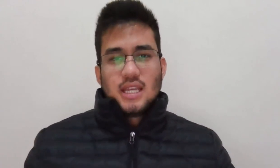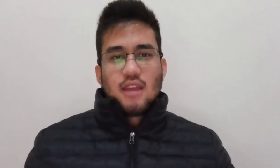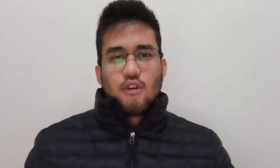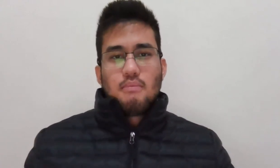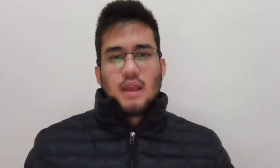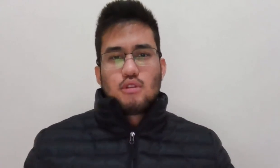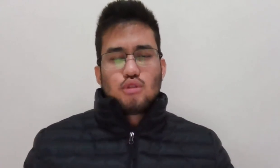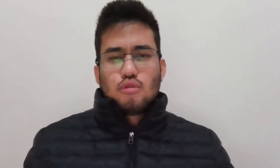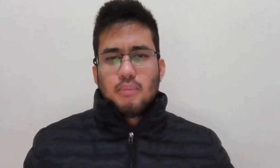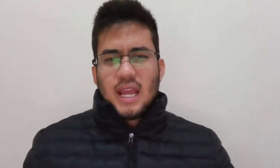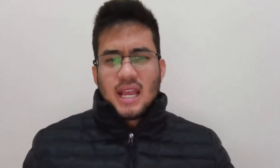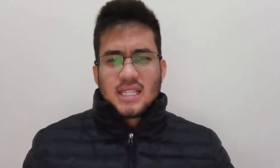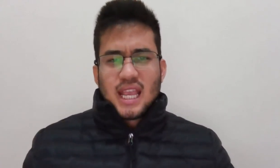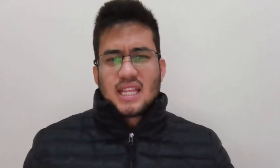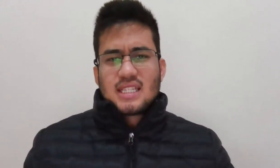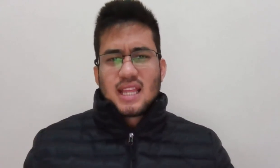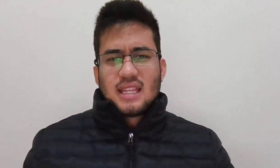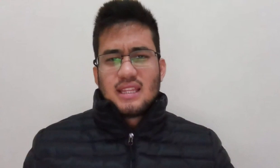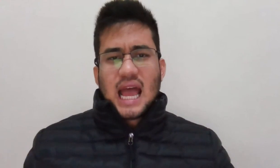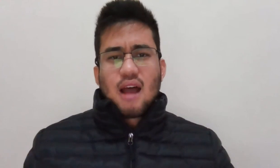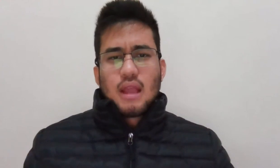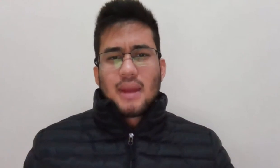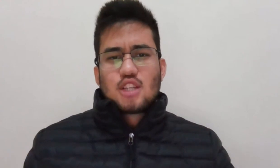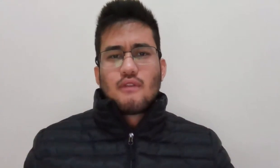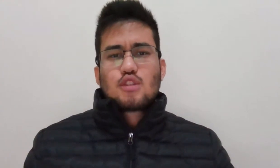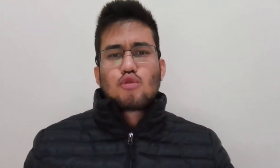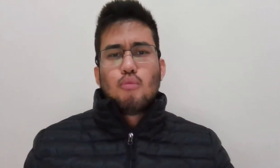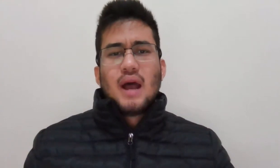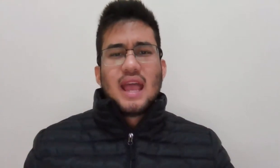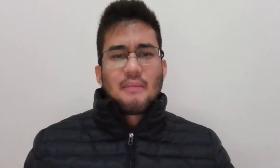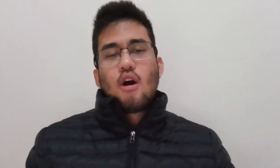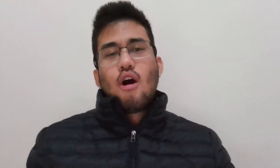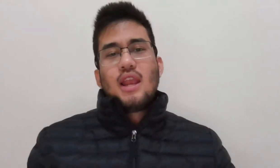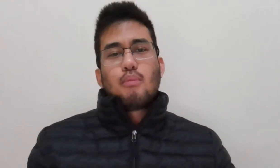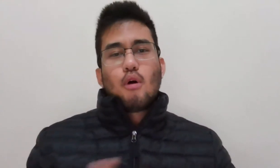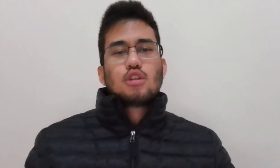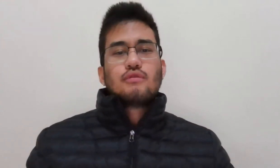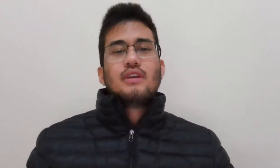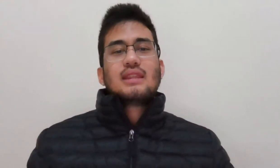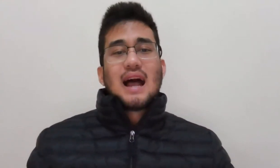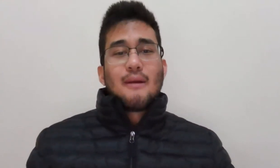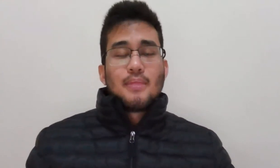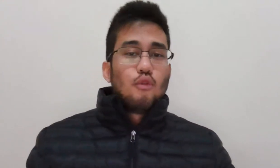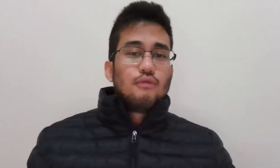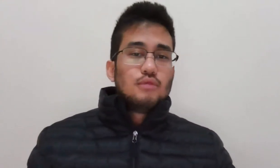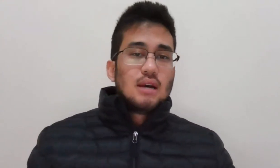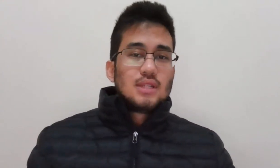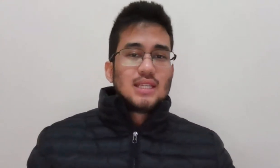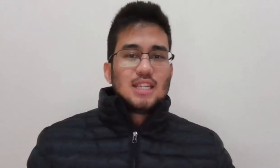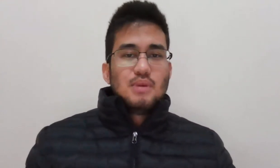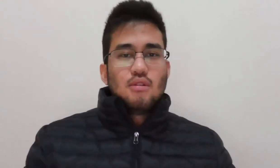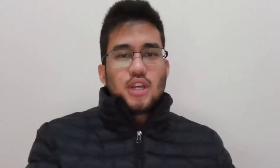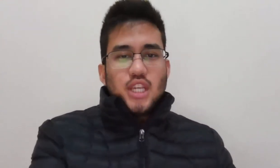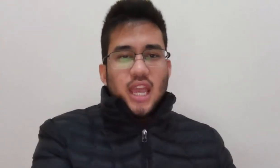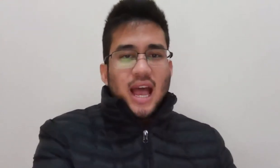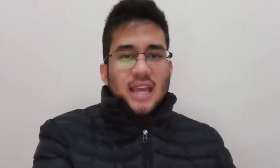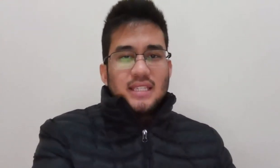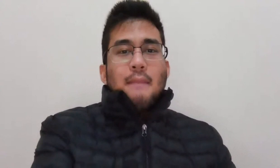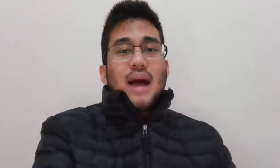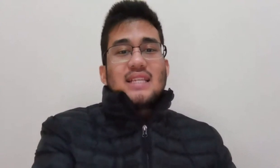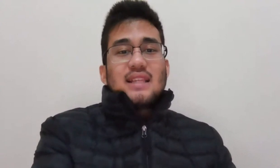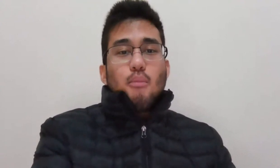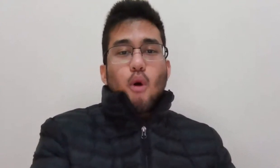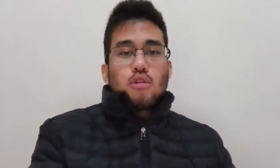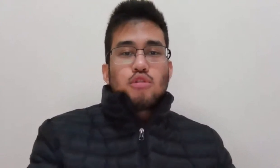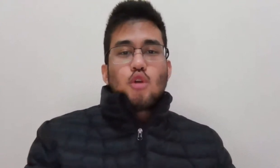veio dizer que foi pego de surpresa e etc e tal. E a mais nova desculpa é: olha, eu posso vetar o fundão de 6 bilhões de